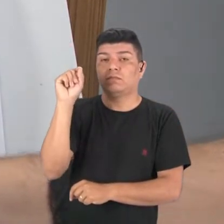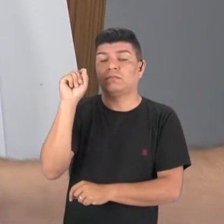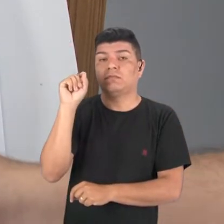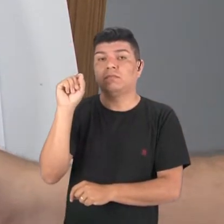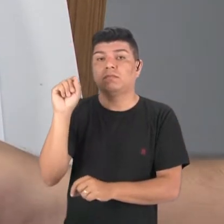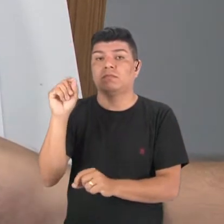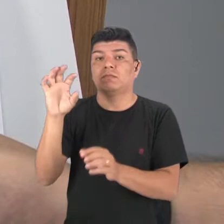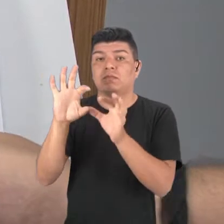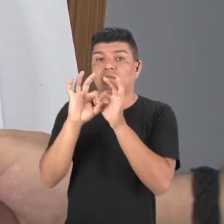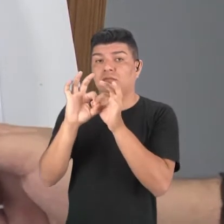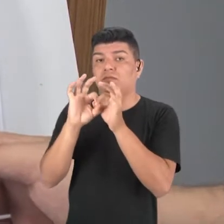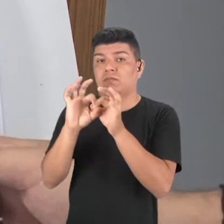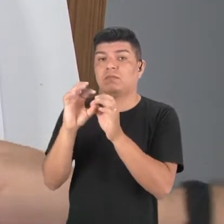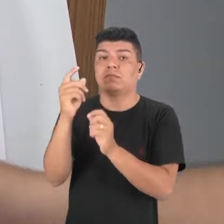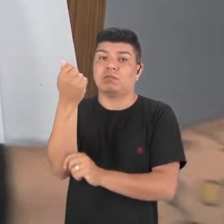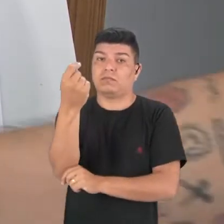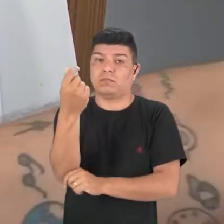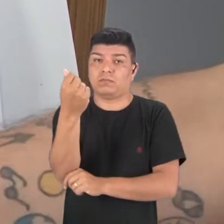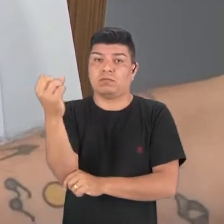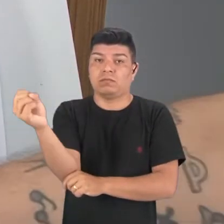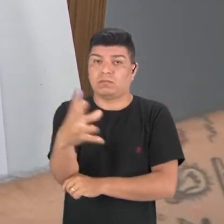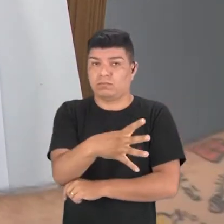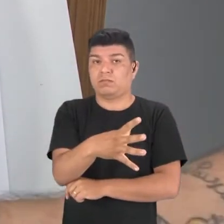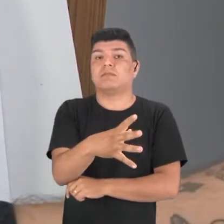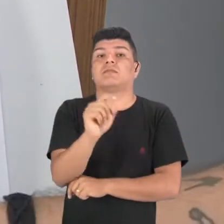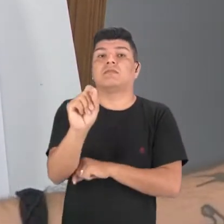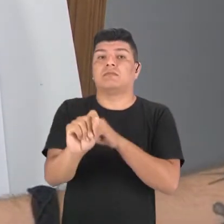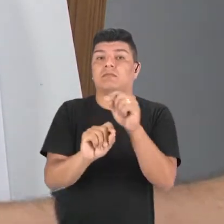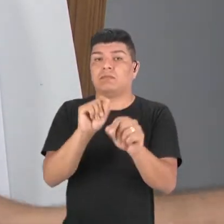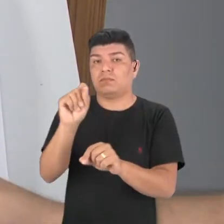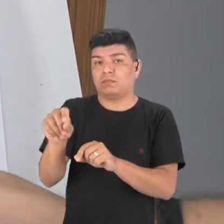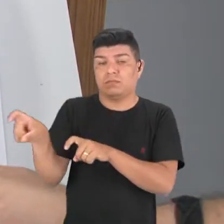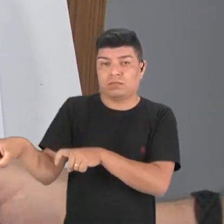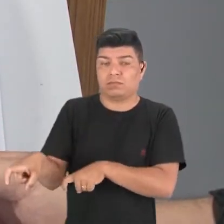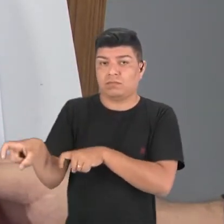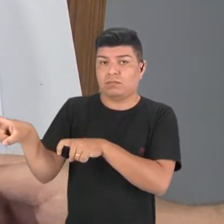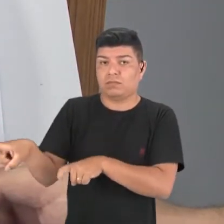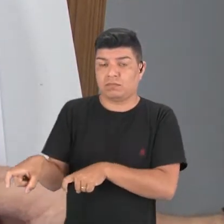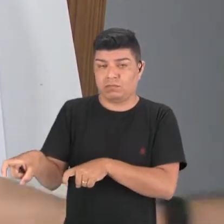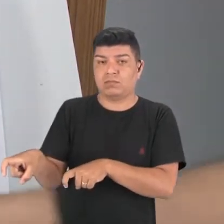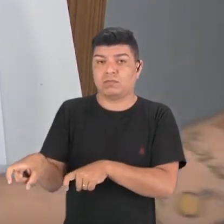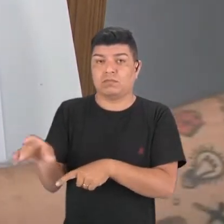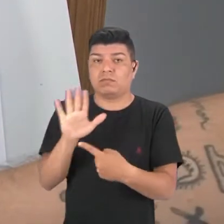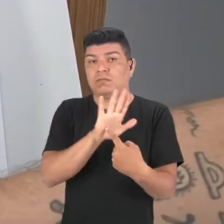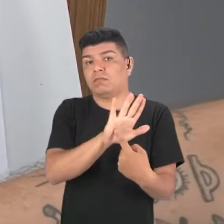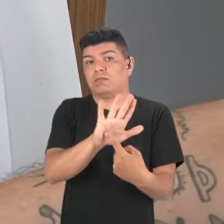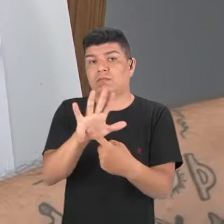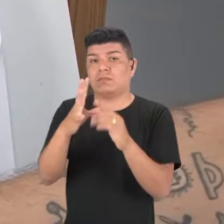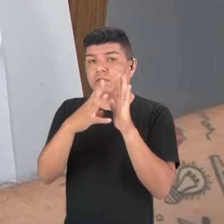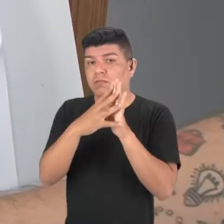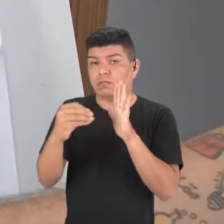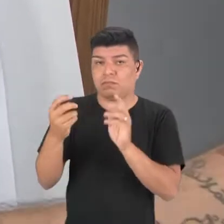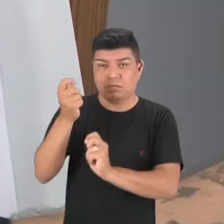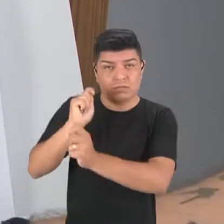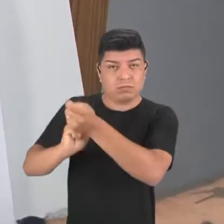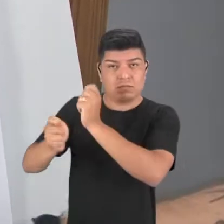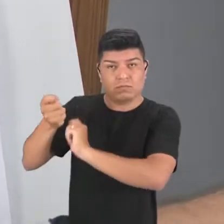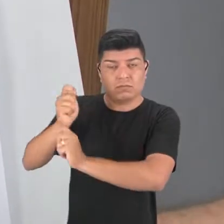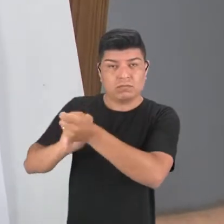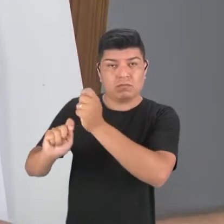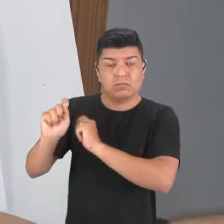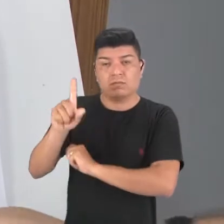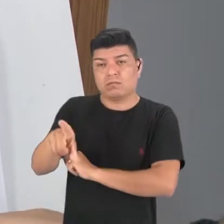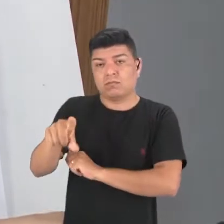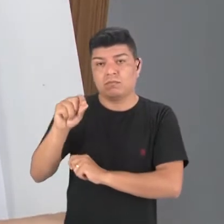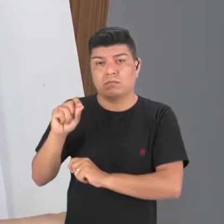de relações capitalistas modernas na produção agropecuária, onde o modelo econômico